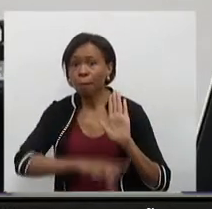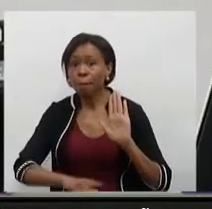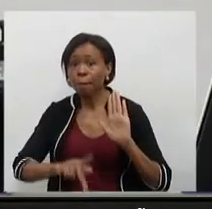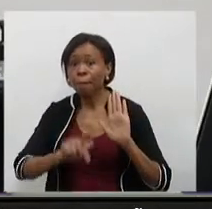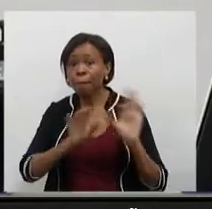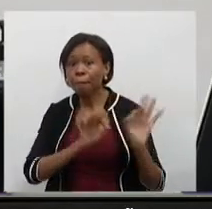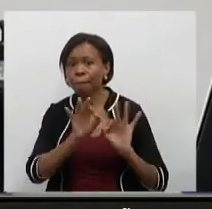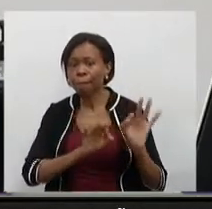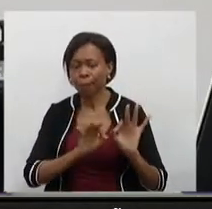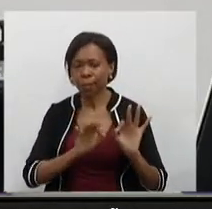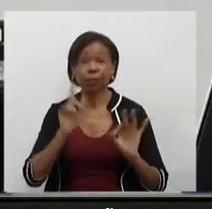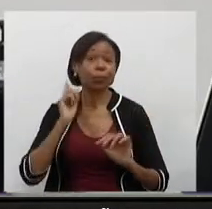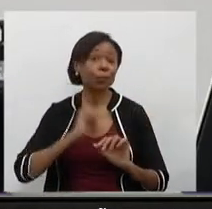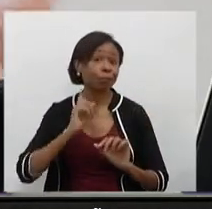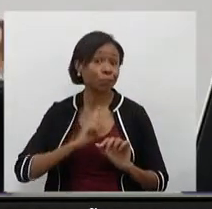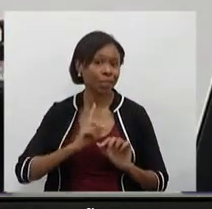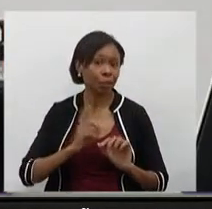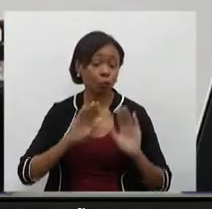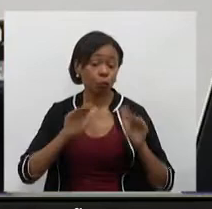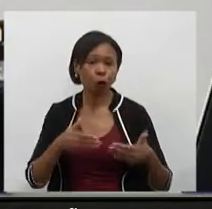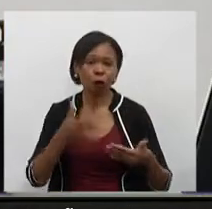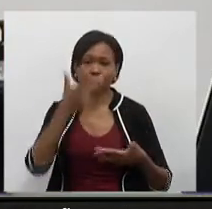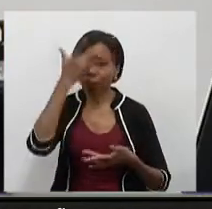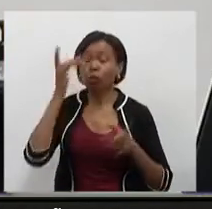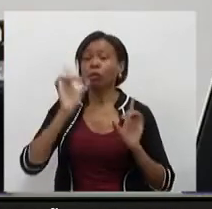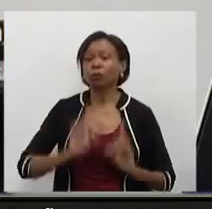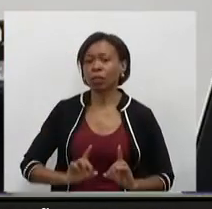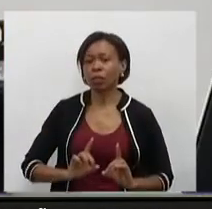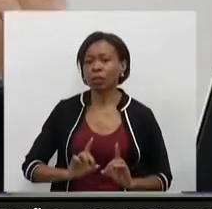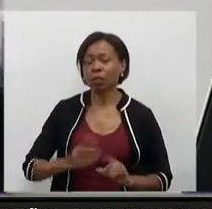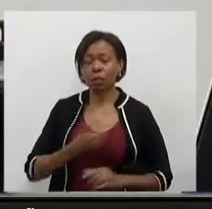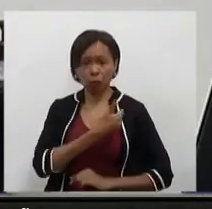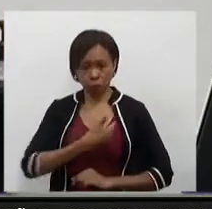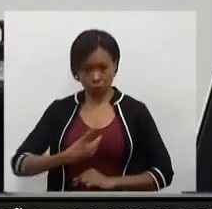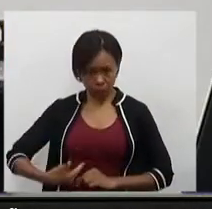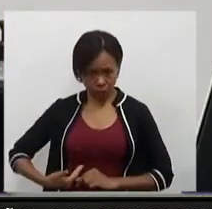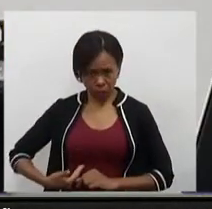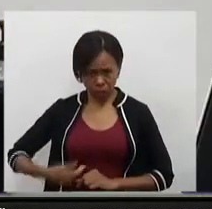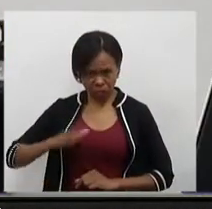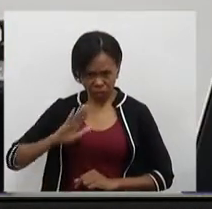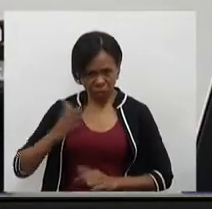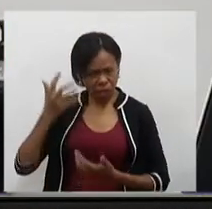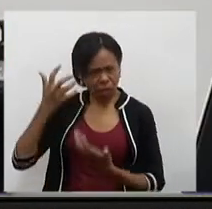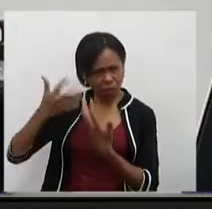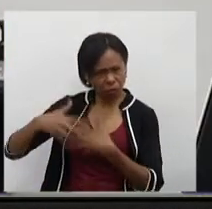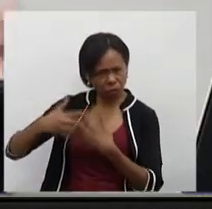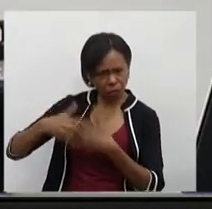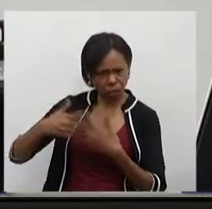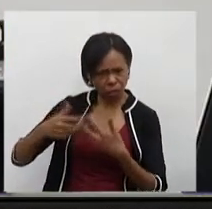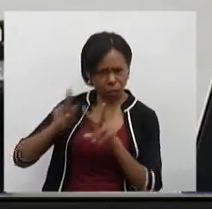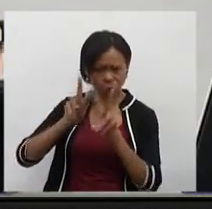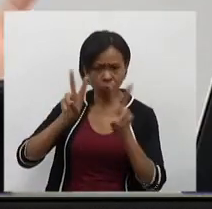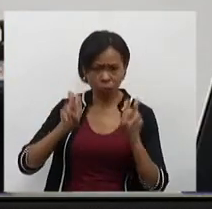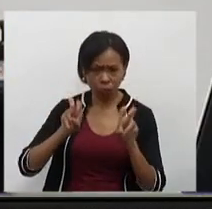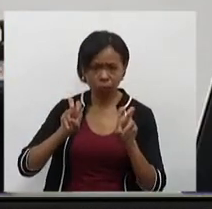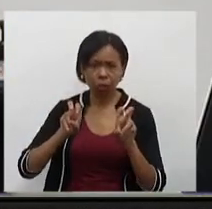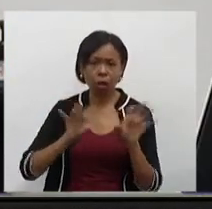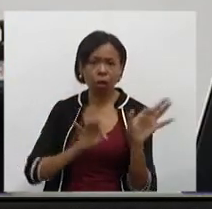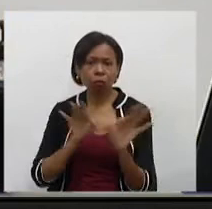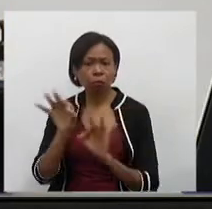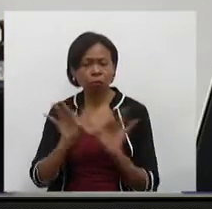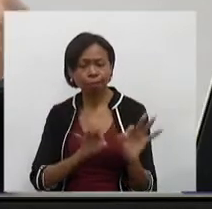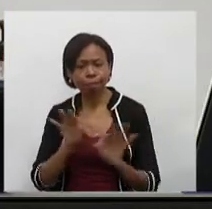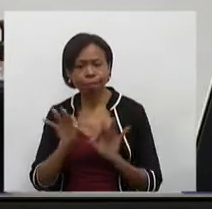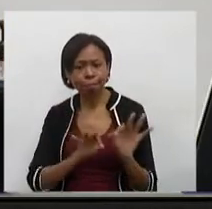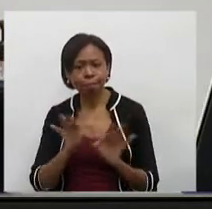as pessoas com deficiência? Ou seja, o estado pensou nessa questão de fazer uma